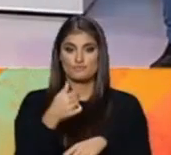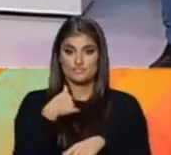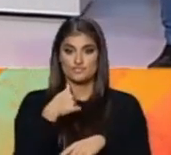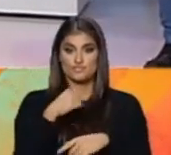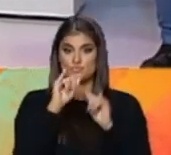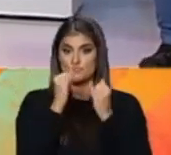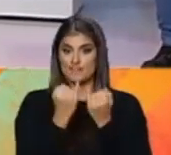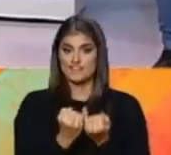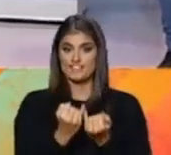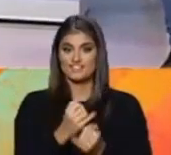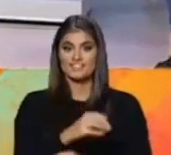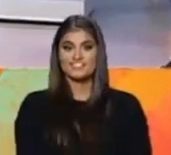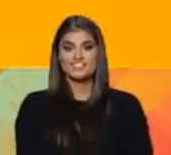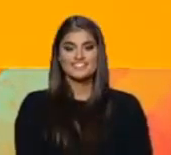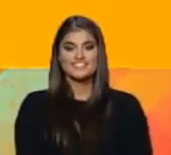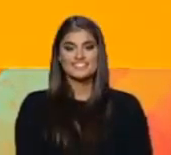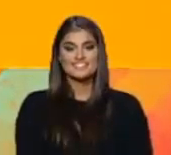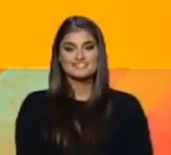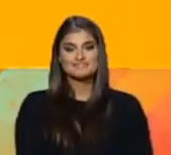Estou